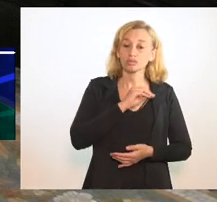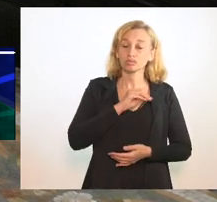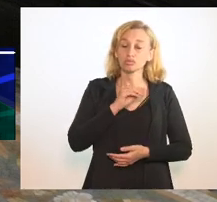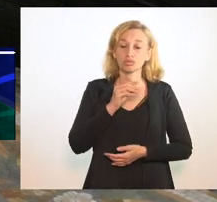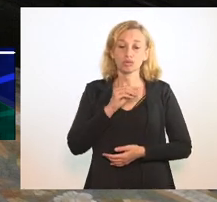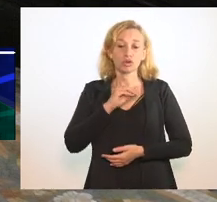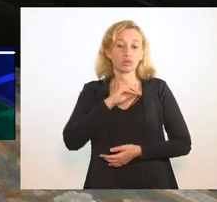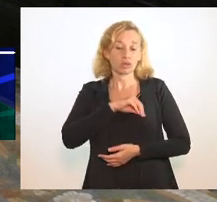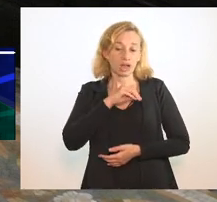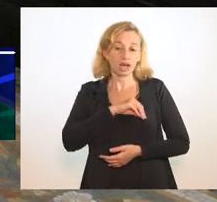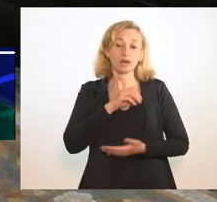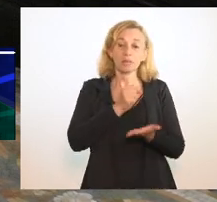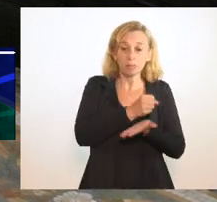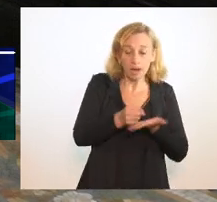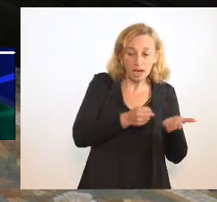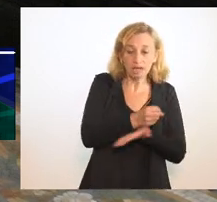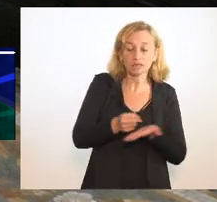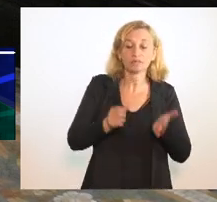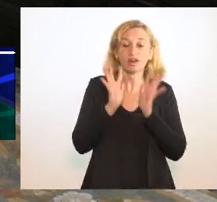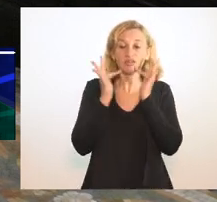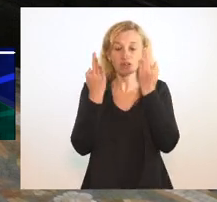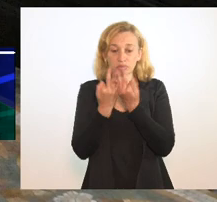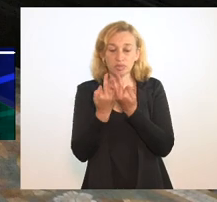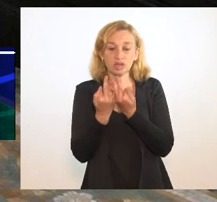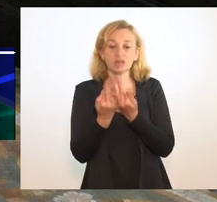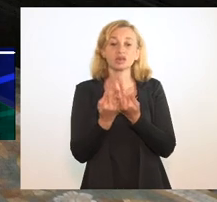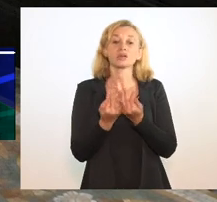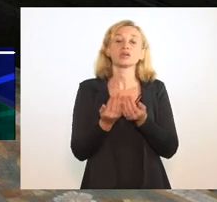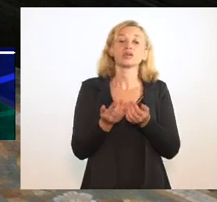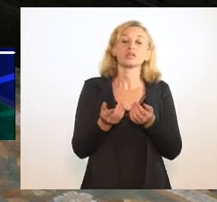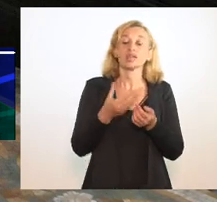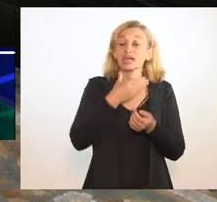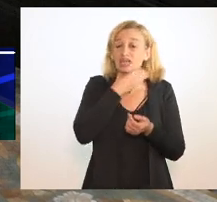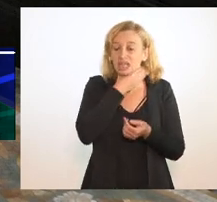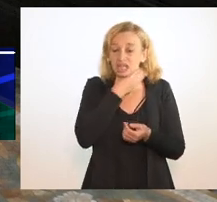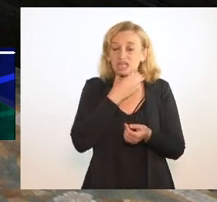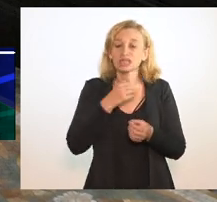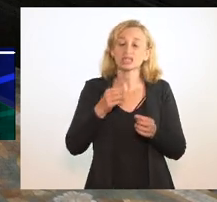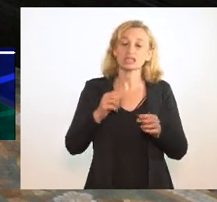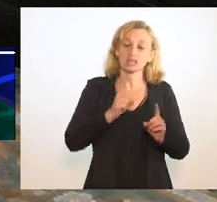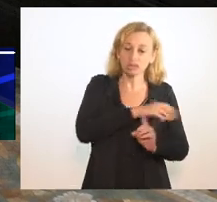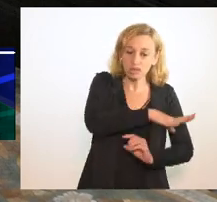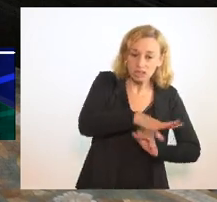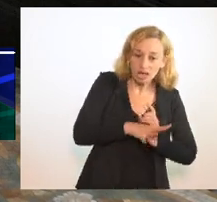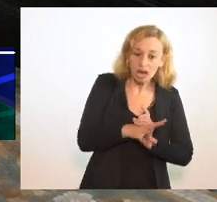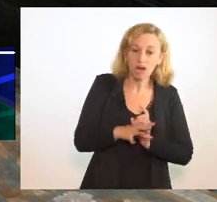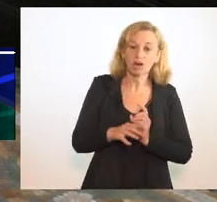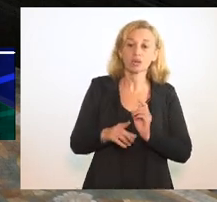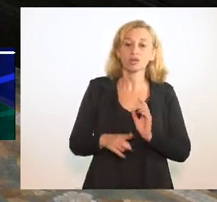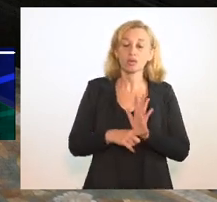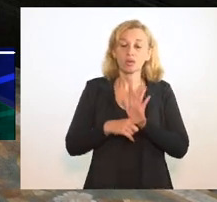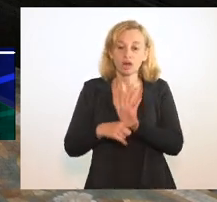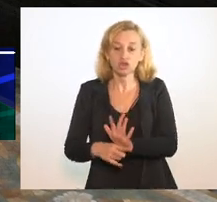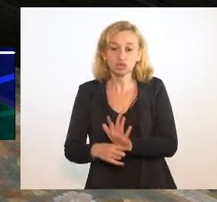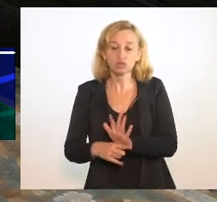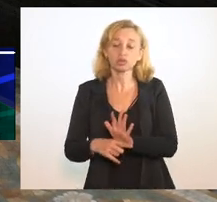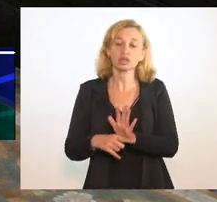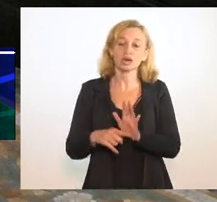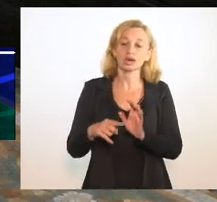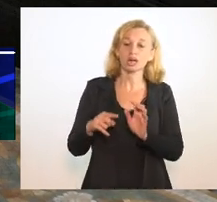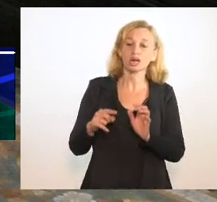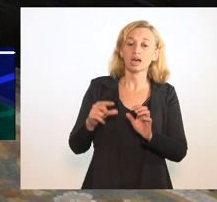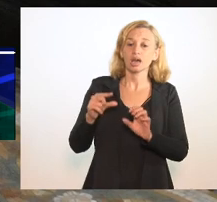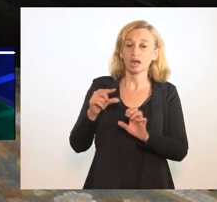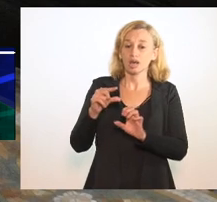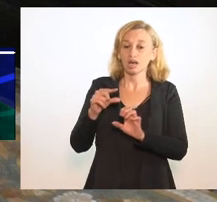famílias diante da vulnerabilidade social ou um auxílio a pequenas empresas é